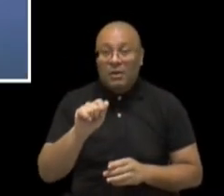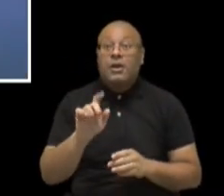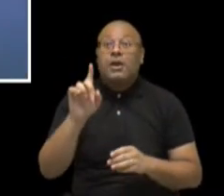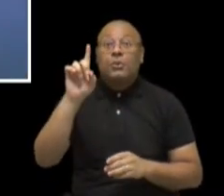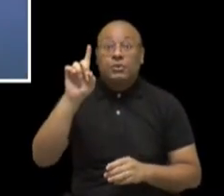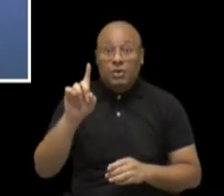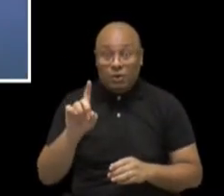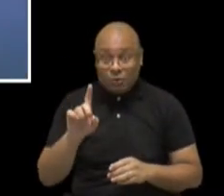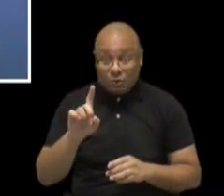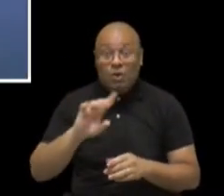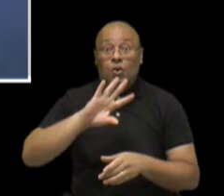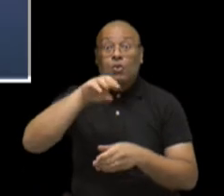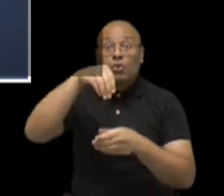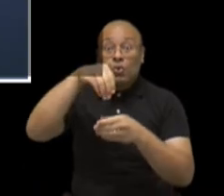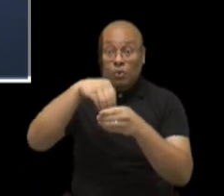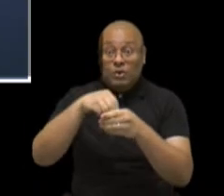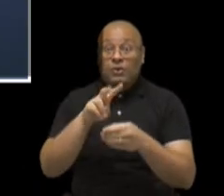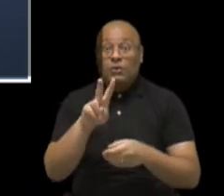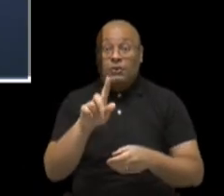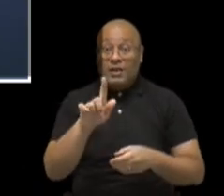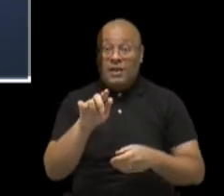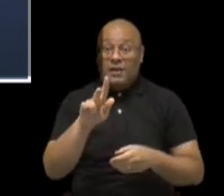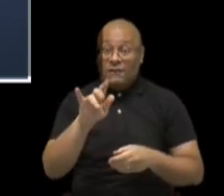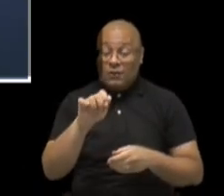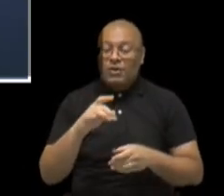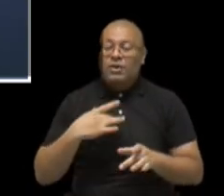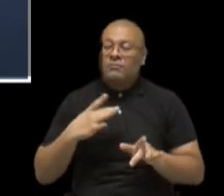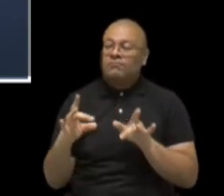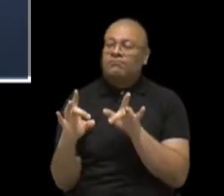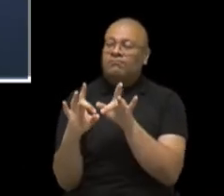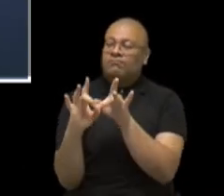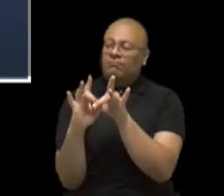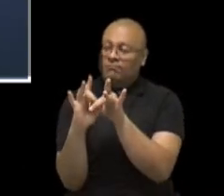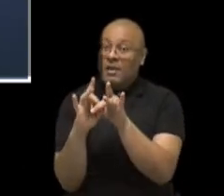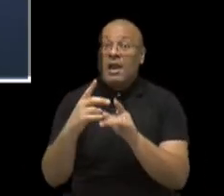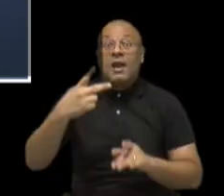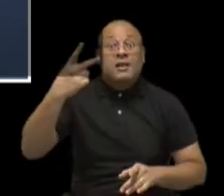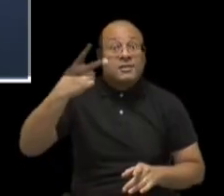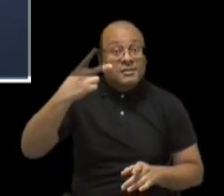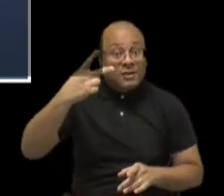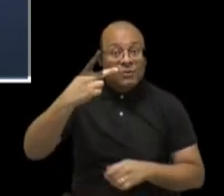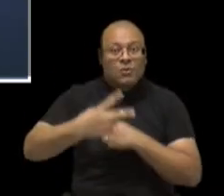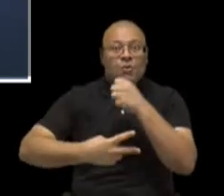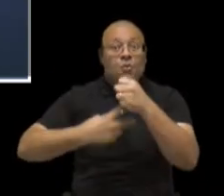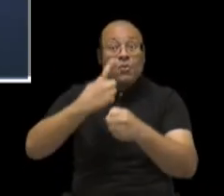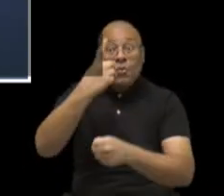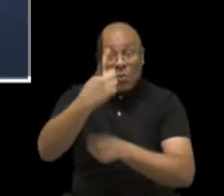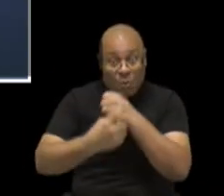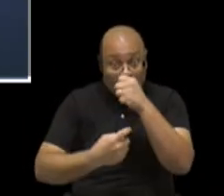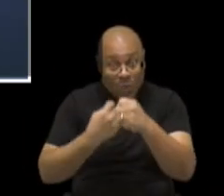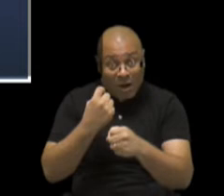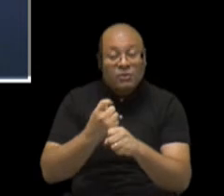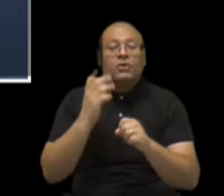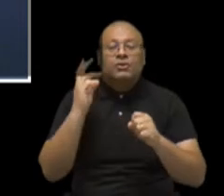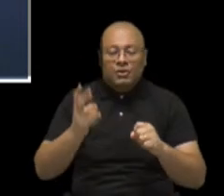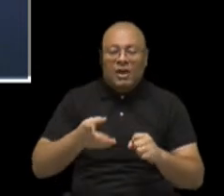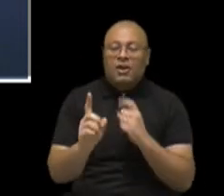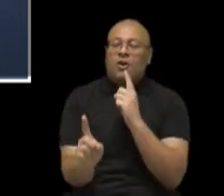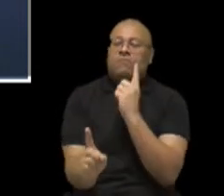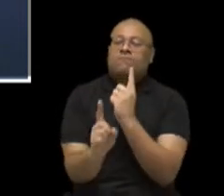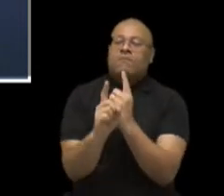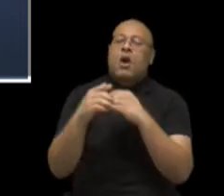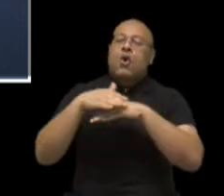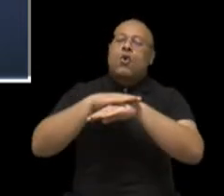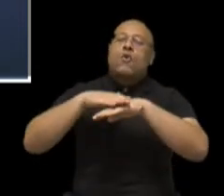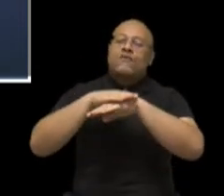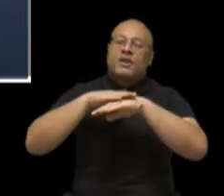Vogue. Já estou me sentindo meio íntima da Margherita, é a segunda vez que eu falo com ela esse ano por causa do Iguatemi, então estou